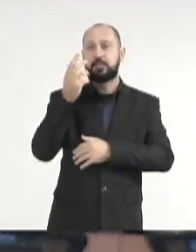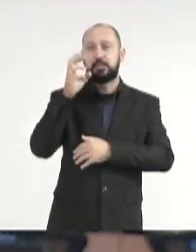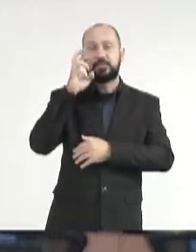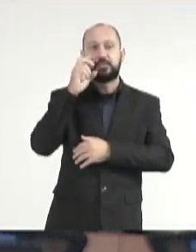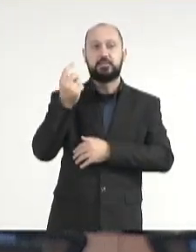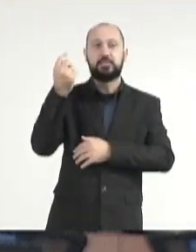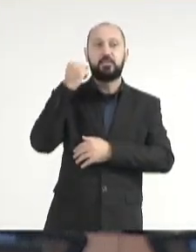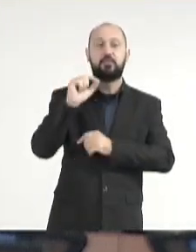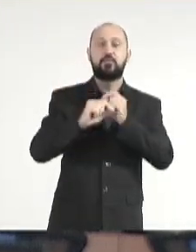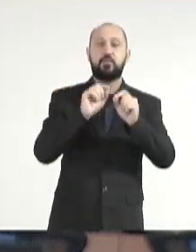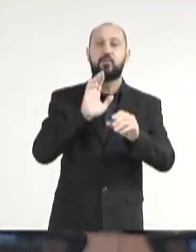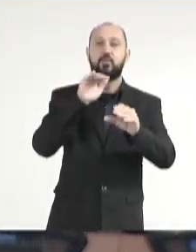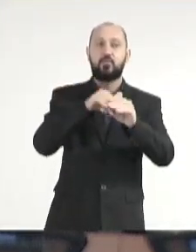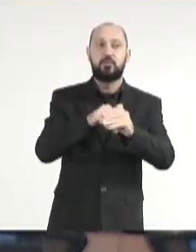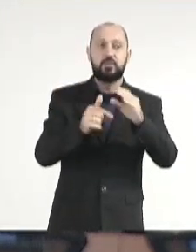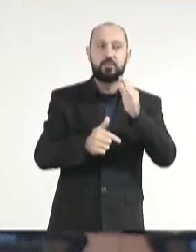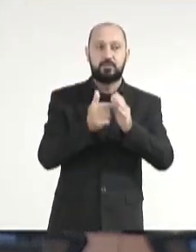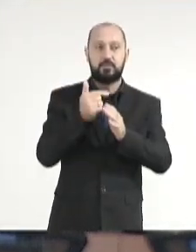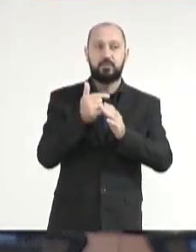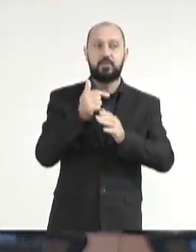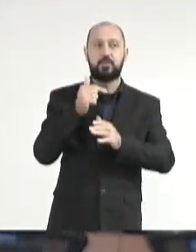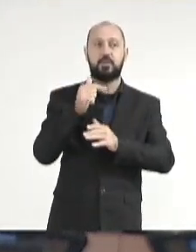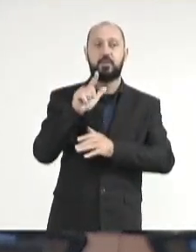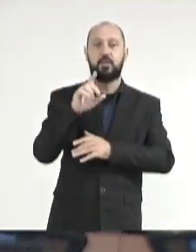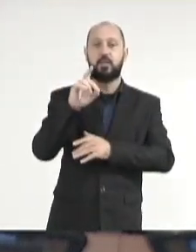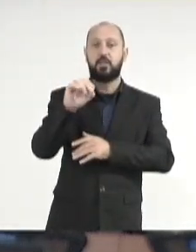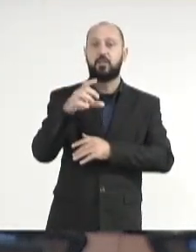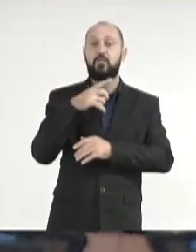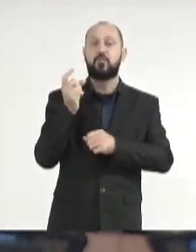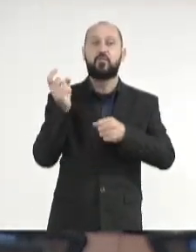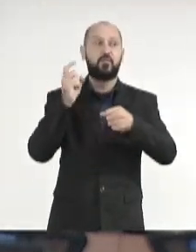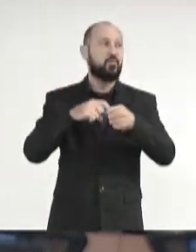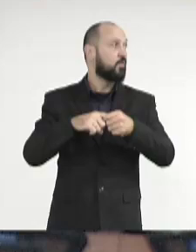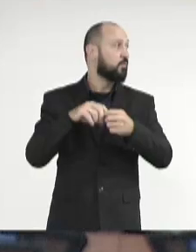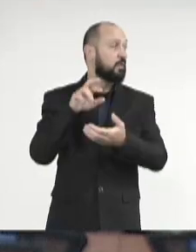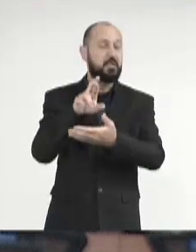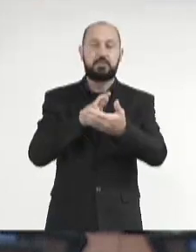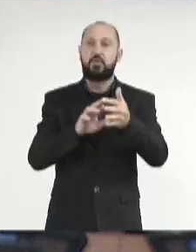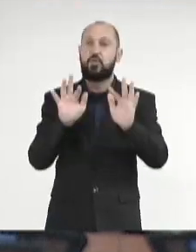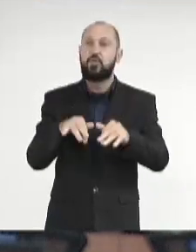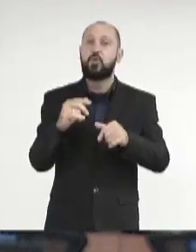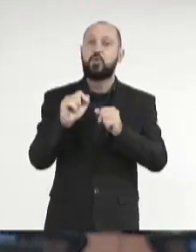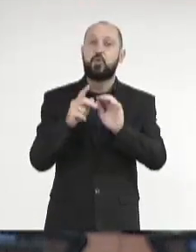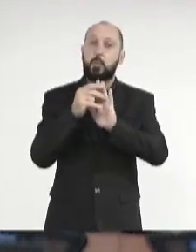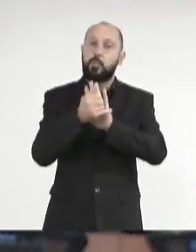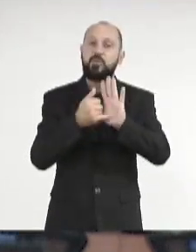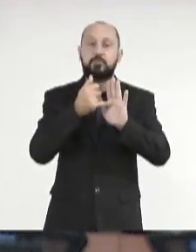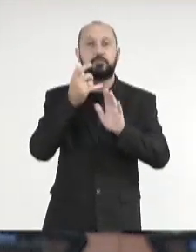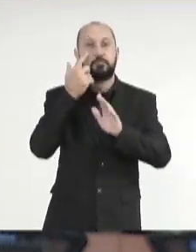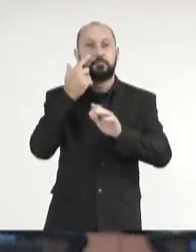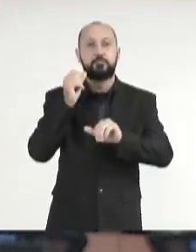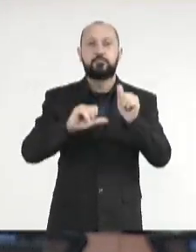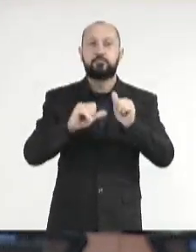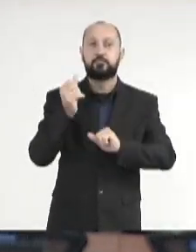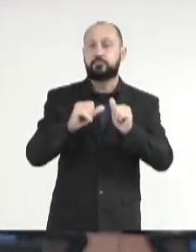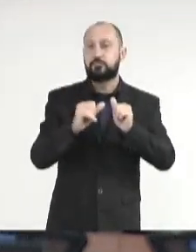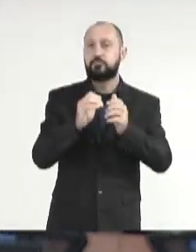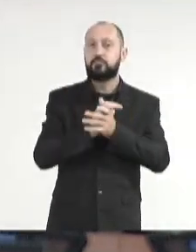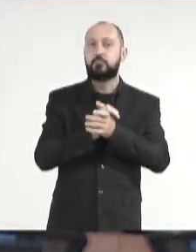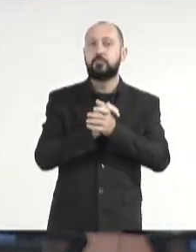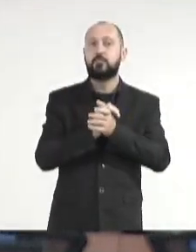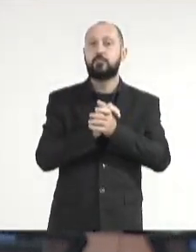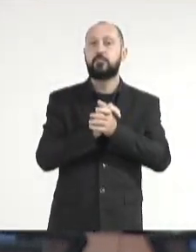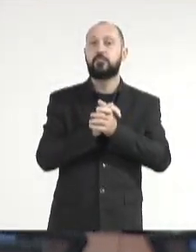o que foi votado em segunda, no caso da LDO, vai voltar em redação, volta em redação final, e os demais projetos que foram apreciados em primeira discussão